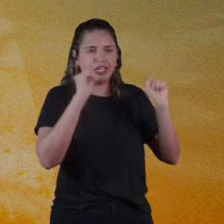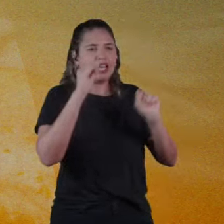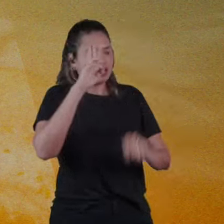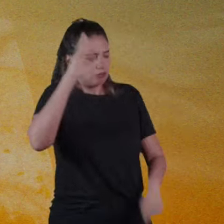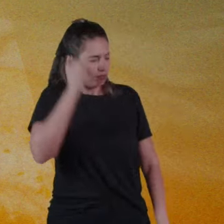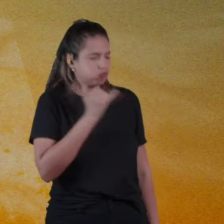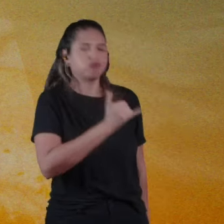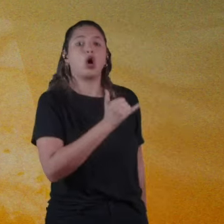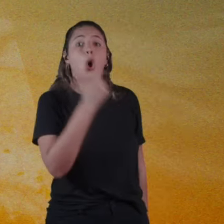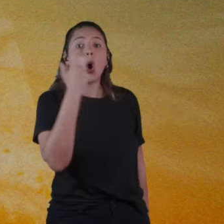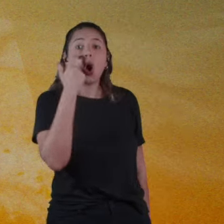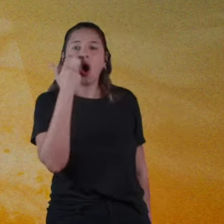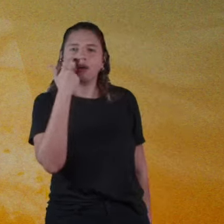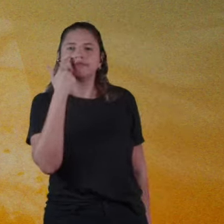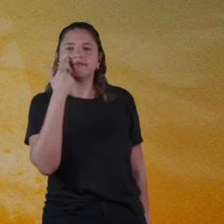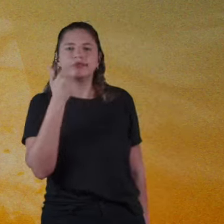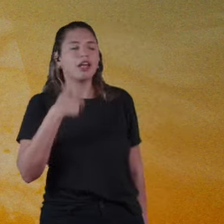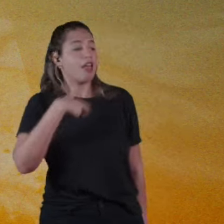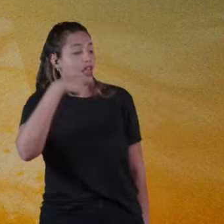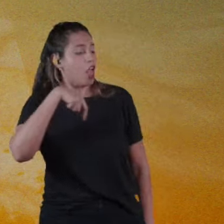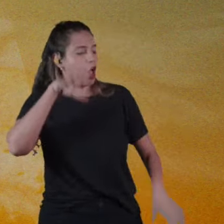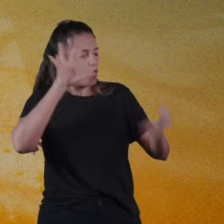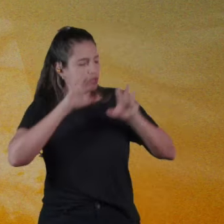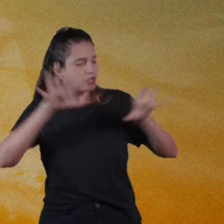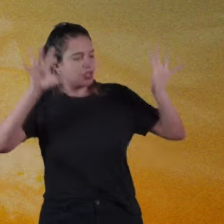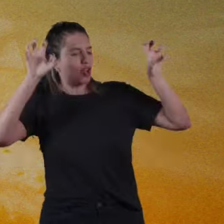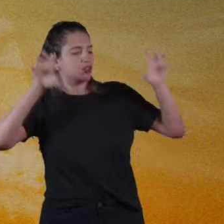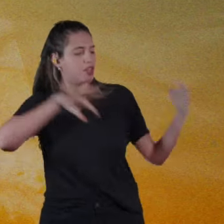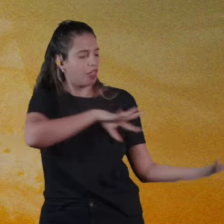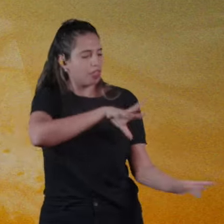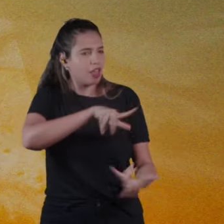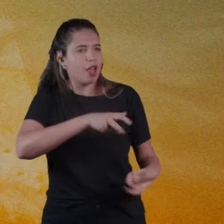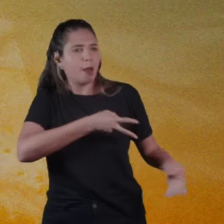porventura não encho eu os céus e a terra?